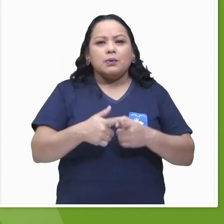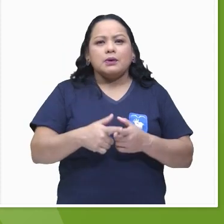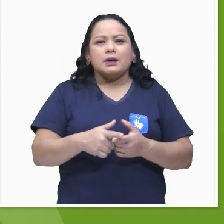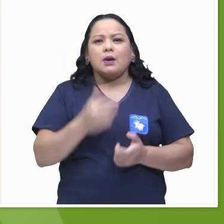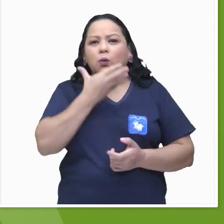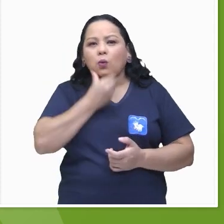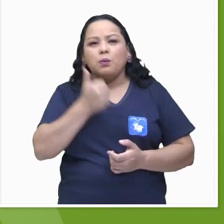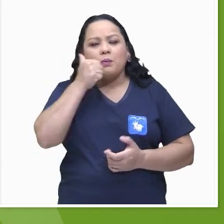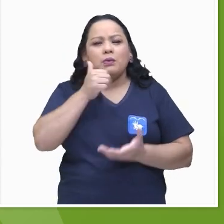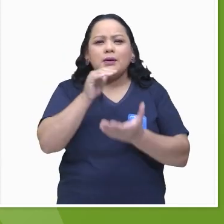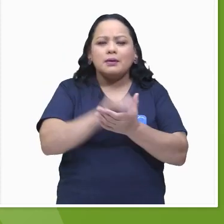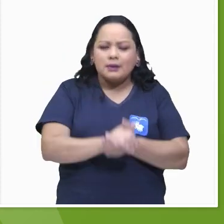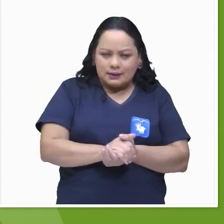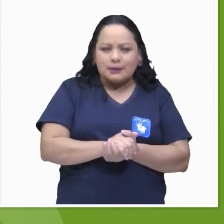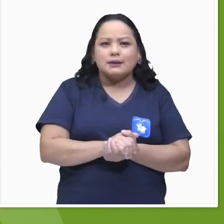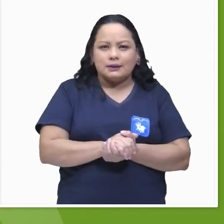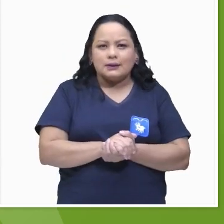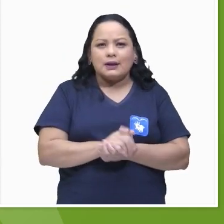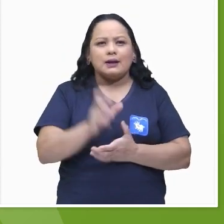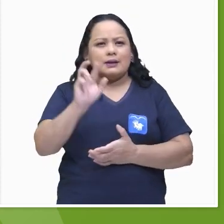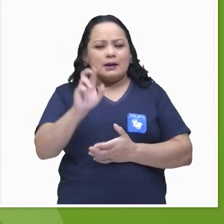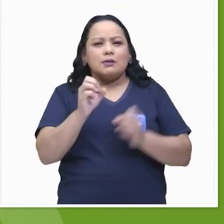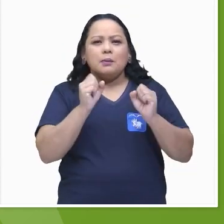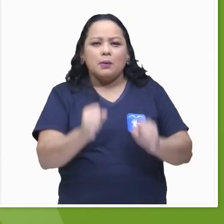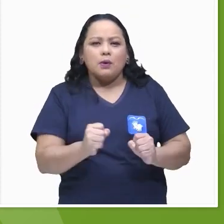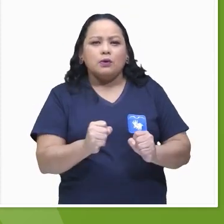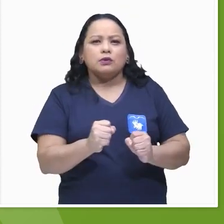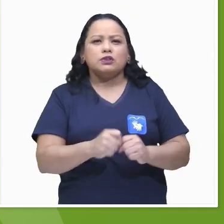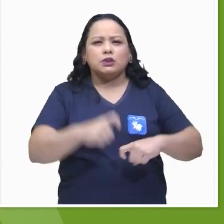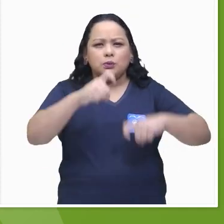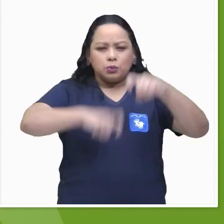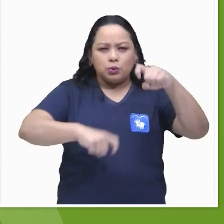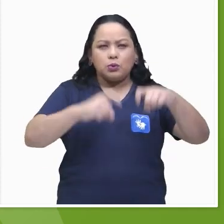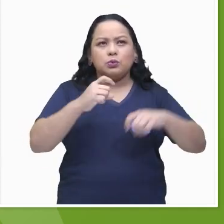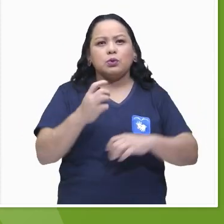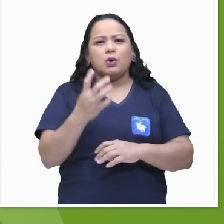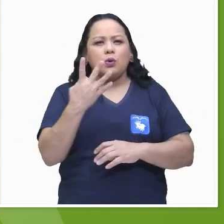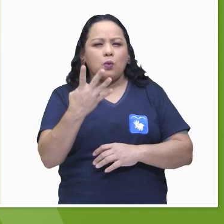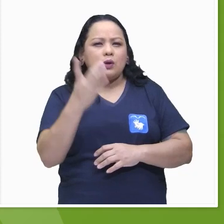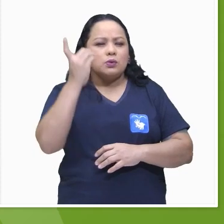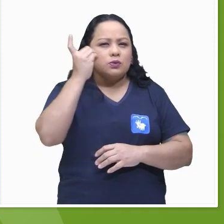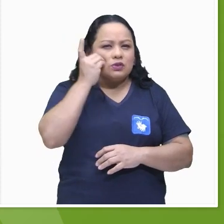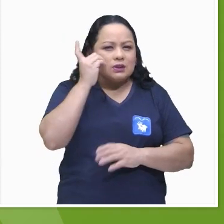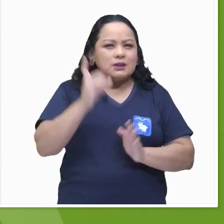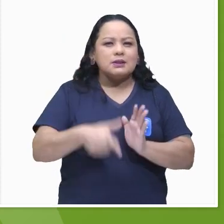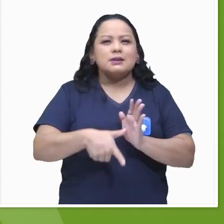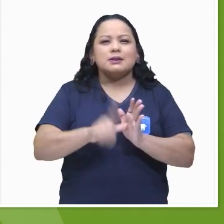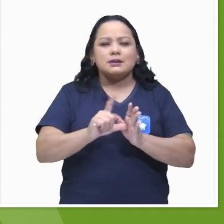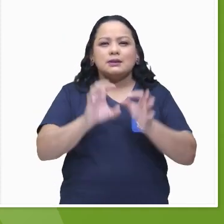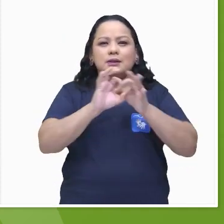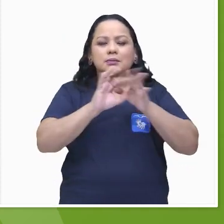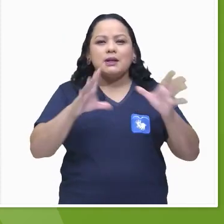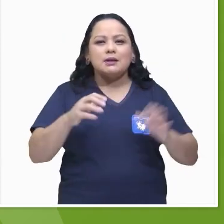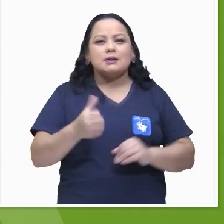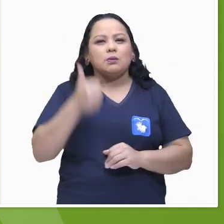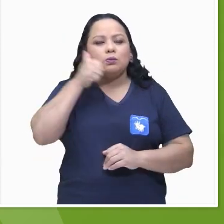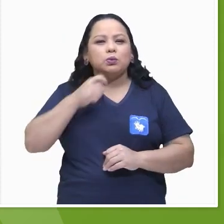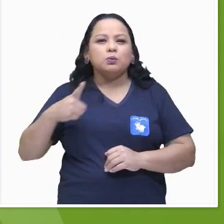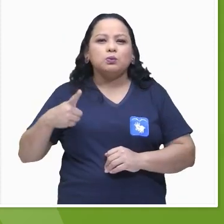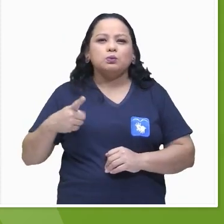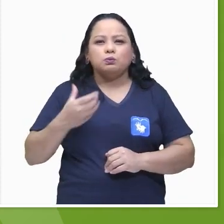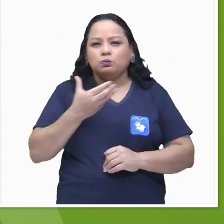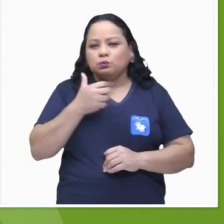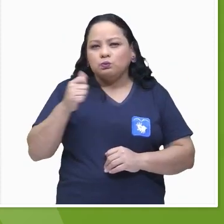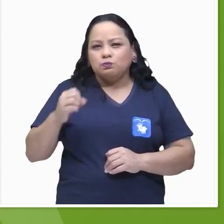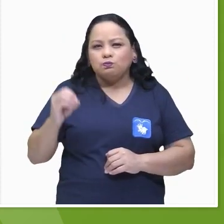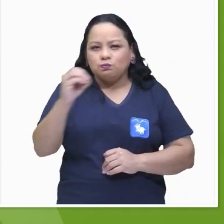engravidar tendo relações sexuais de 4 a 5 dias antes da liberação do óvulo. Então, se o casal teve lá